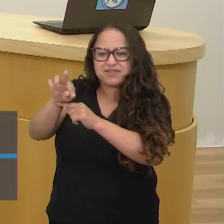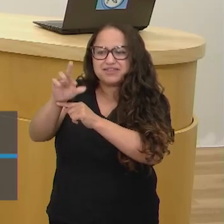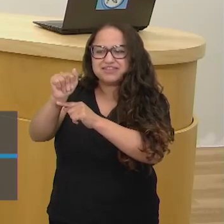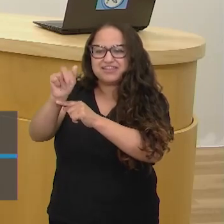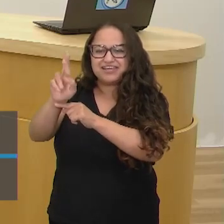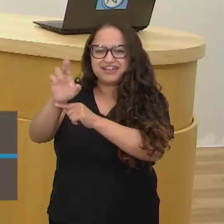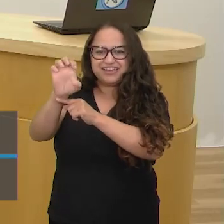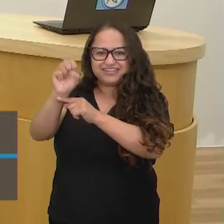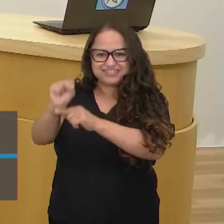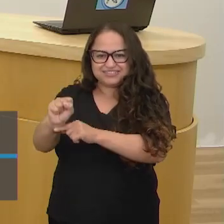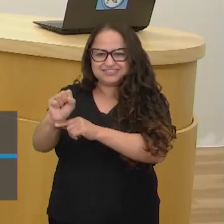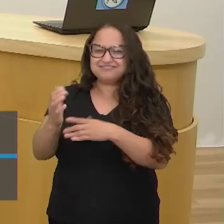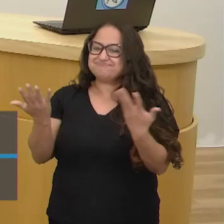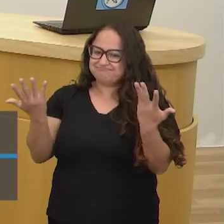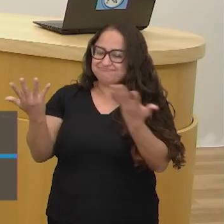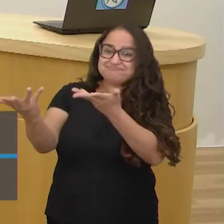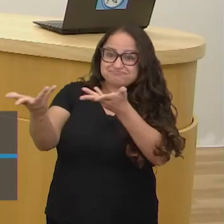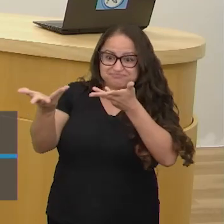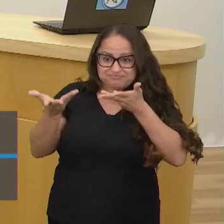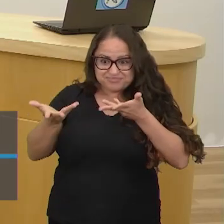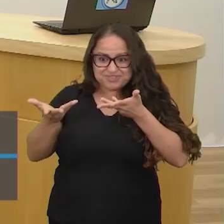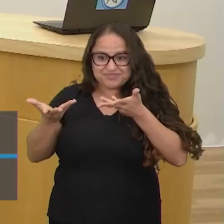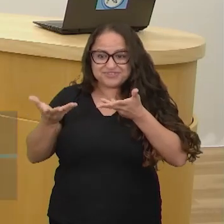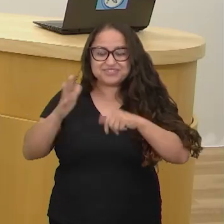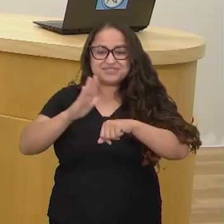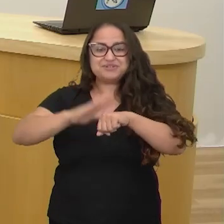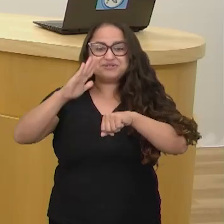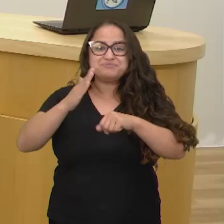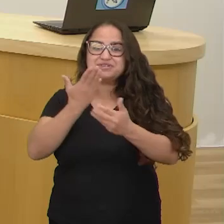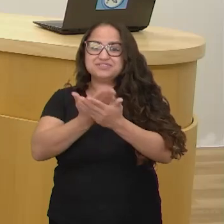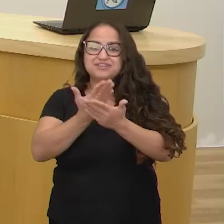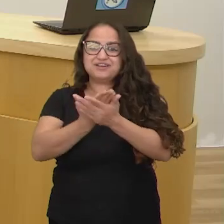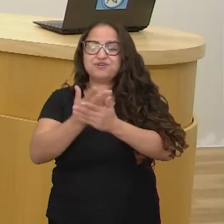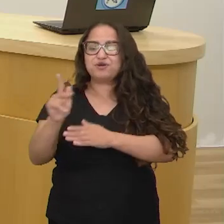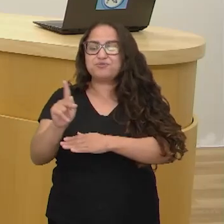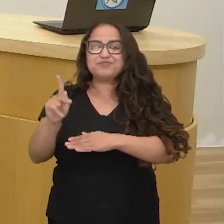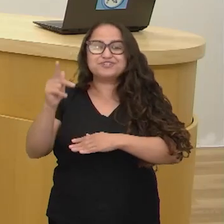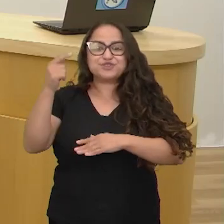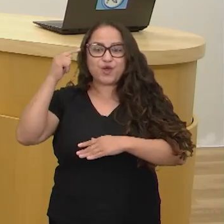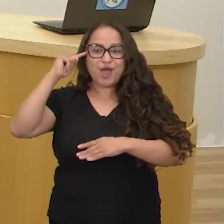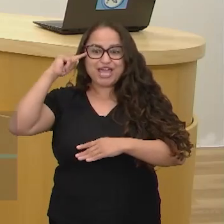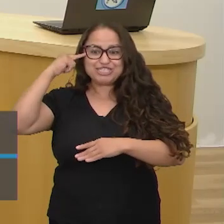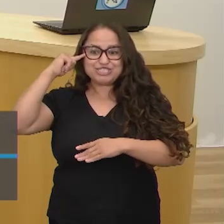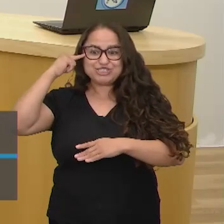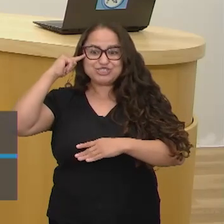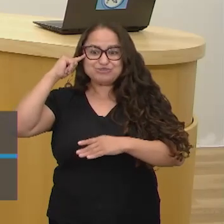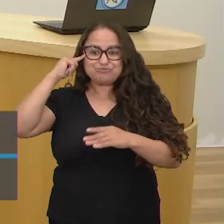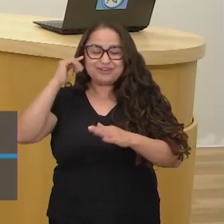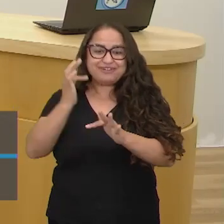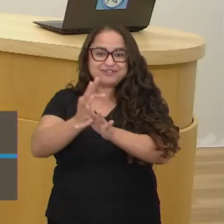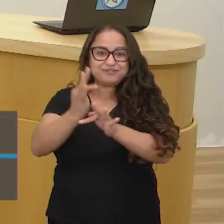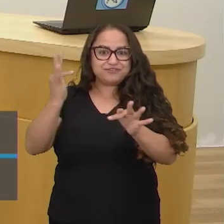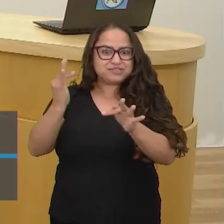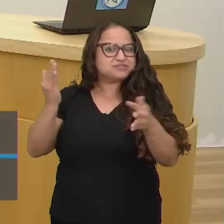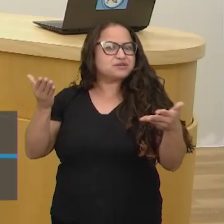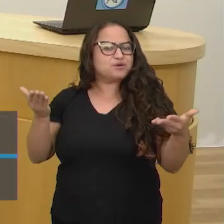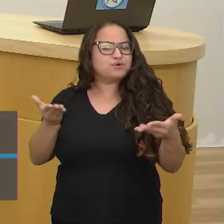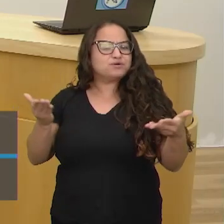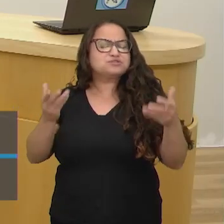elementares. Olha, bem-vindo a mais uma aula de física do professor Giba. Física hoje,